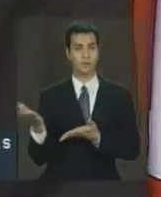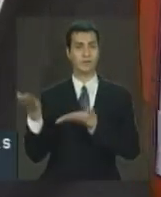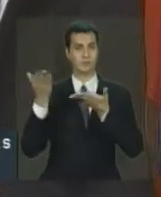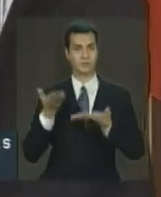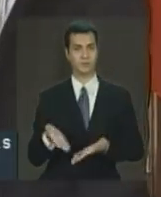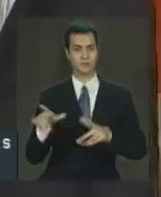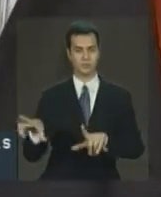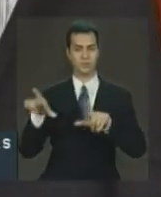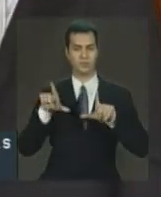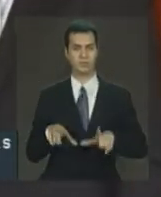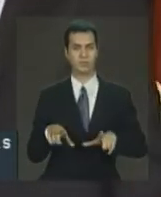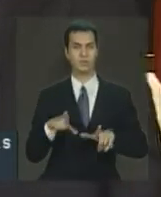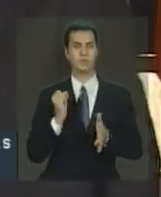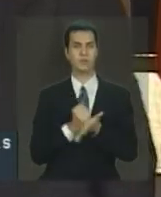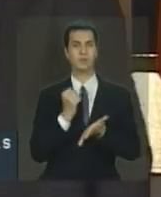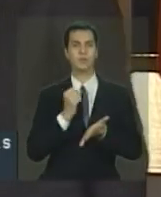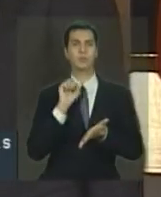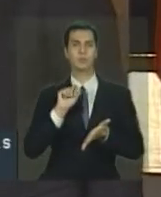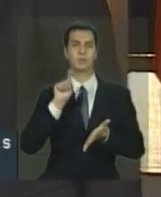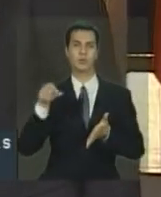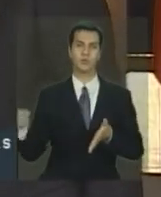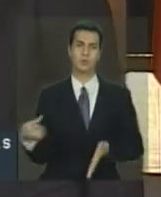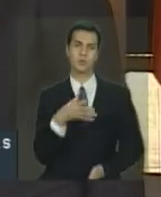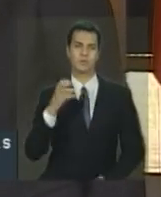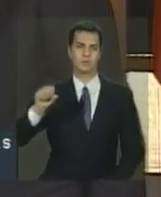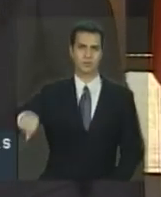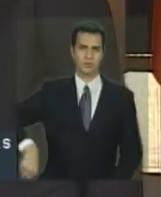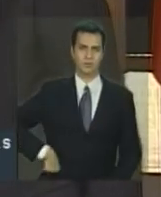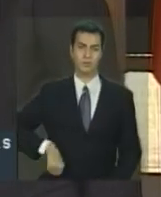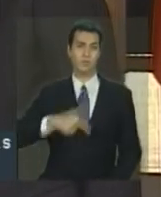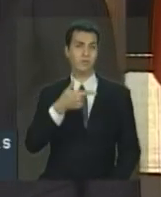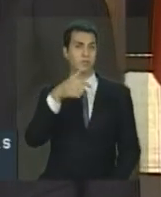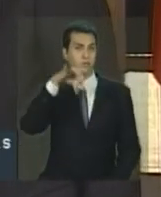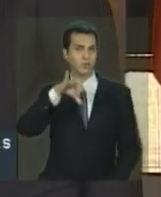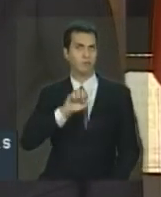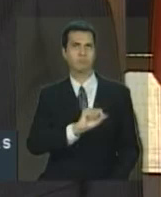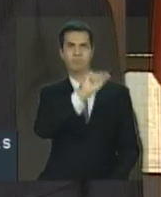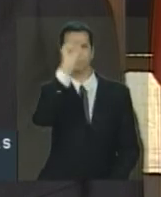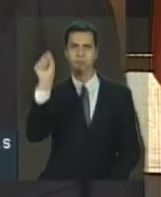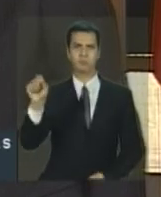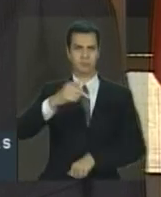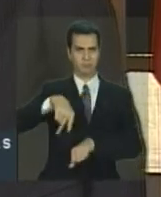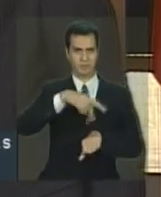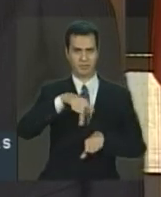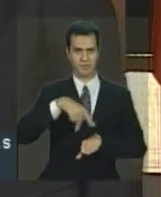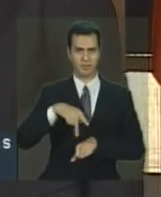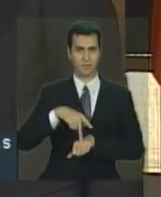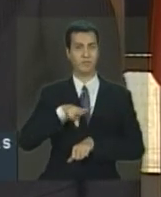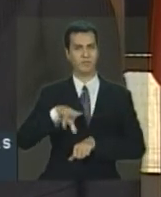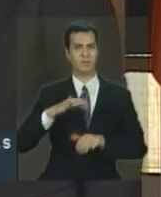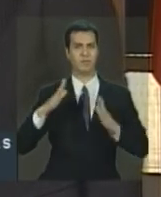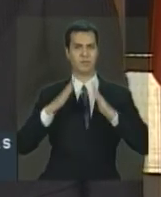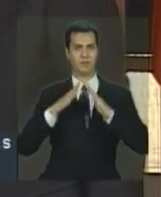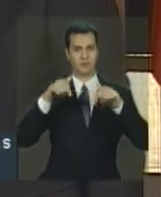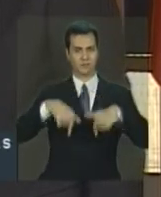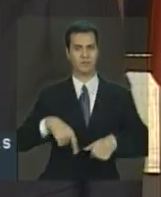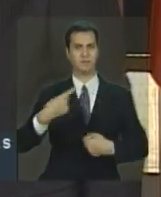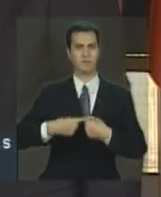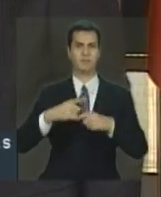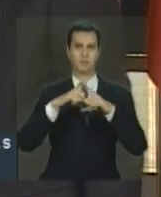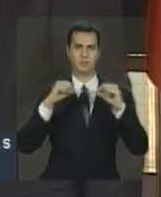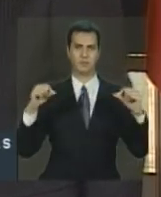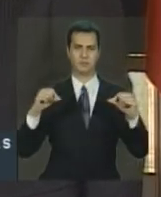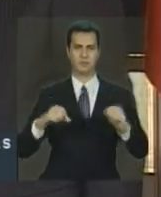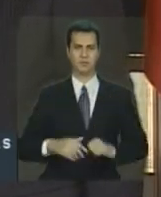recebe as credenciais de 20 novos embaixadores que residirão aqui em